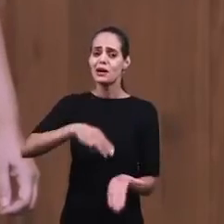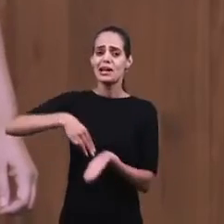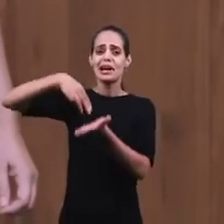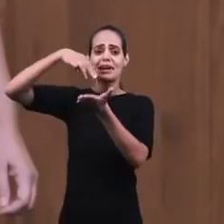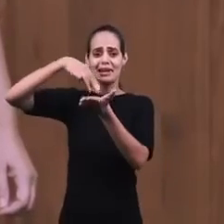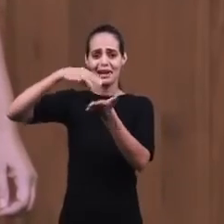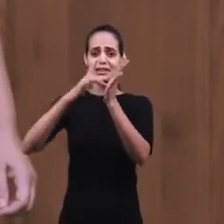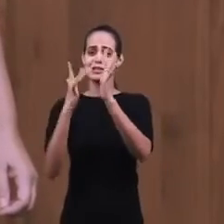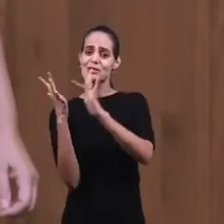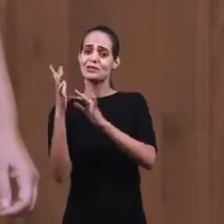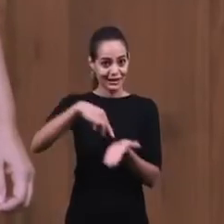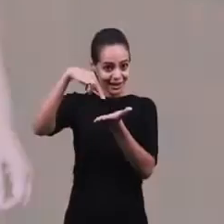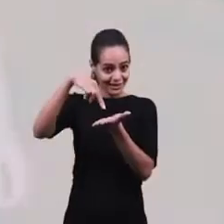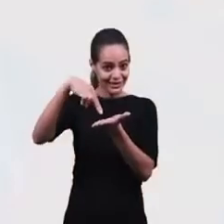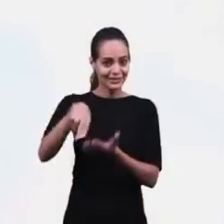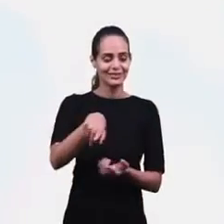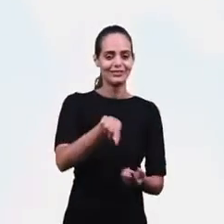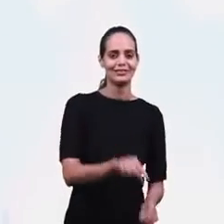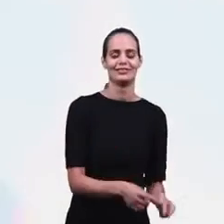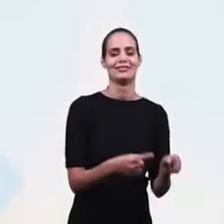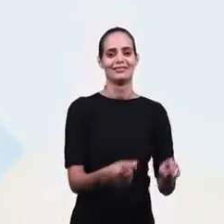Let's sing a song.